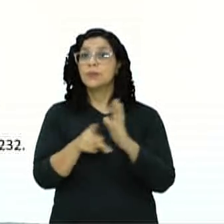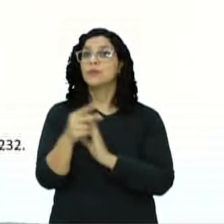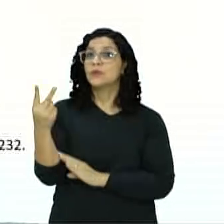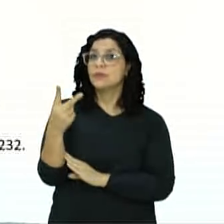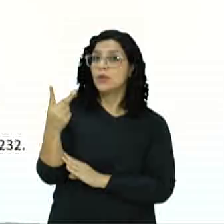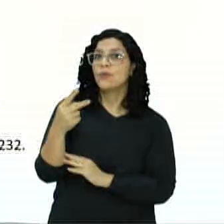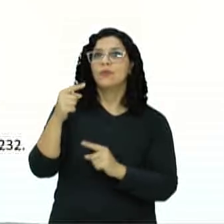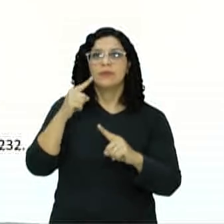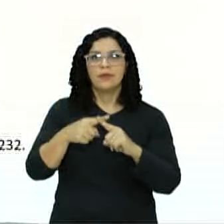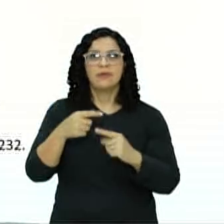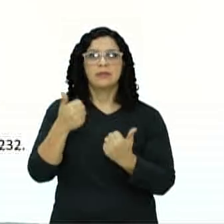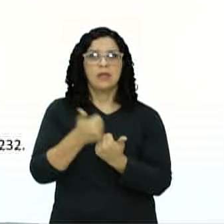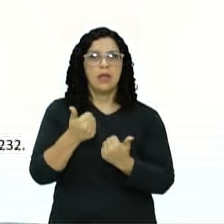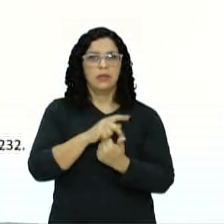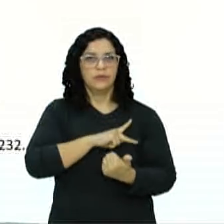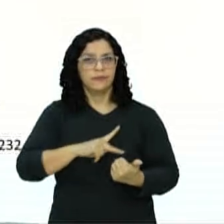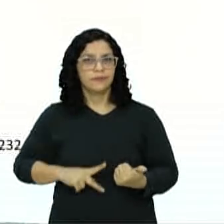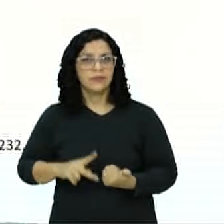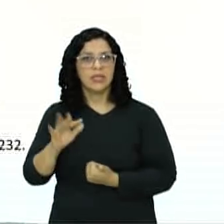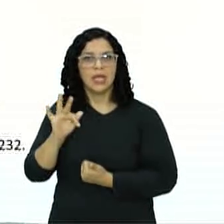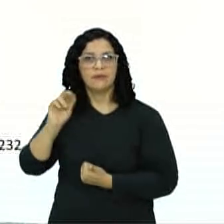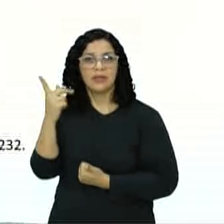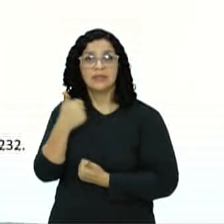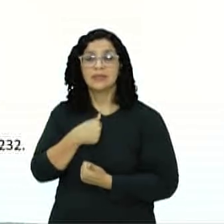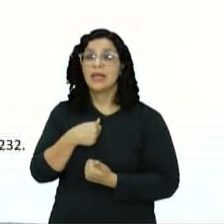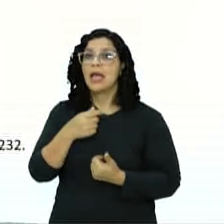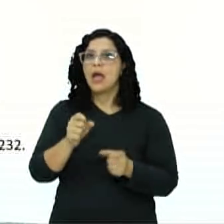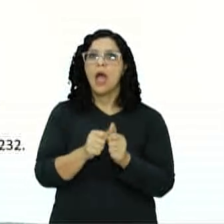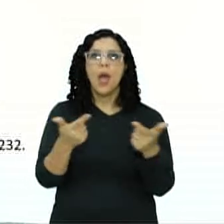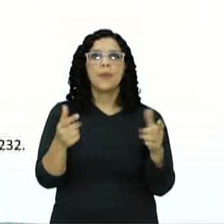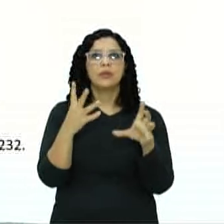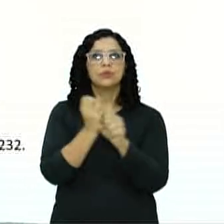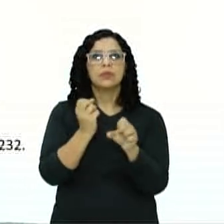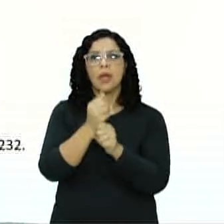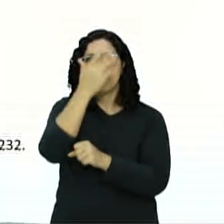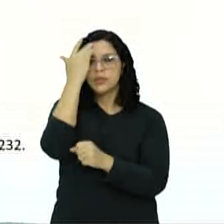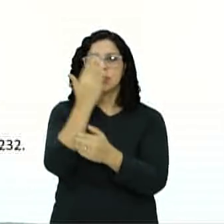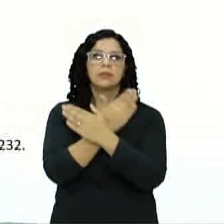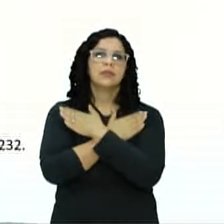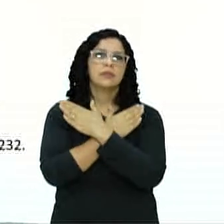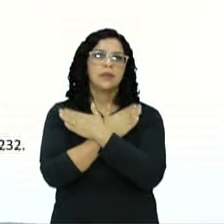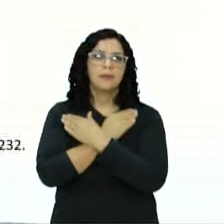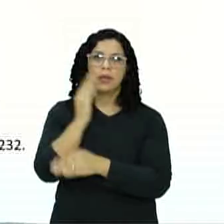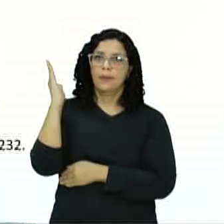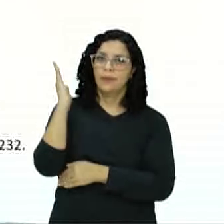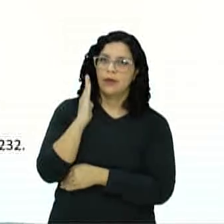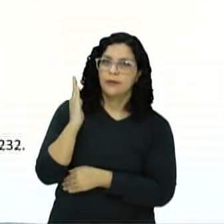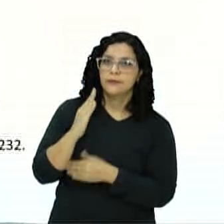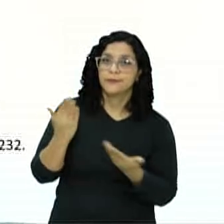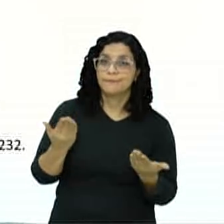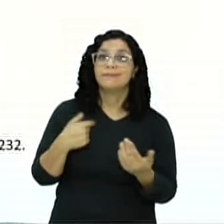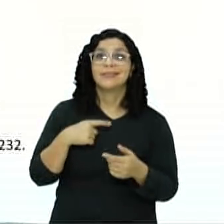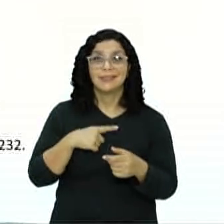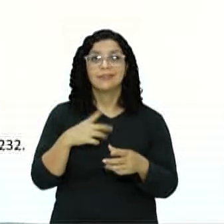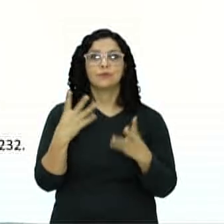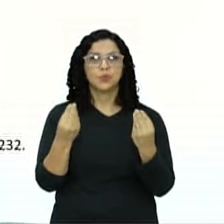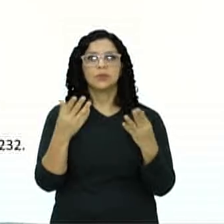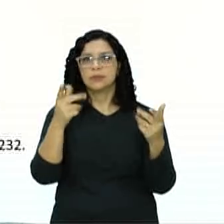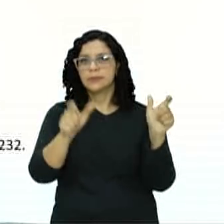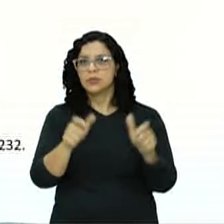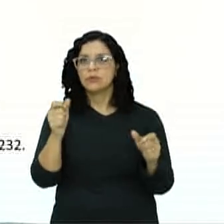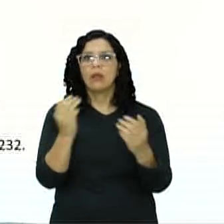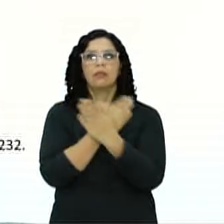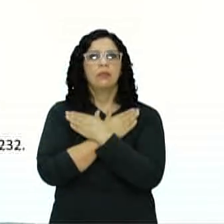segundo governo, principalmente do FHC, o aumento do desemprego no Brasil. Teve um grande aumento aí do